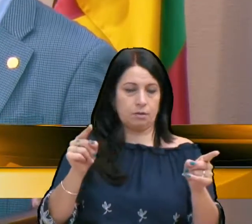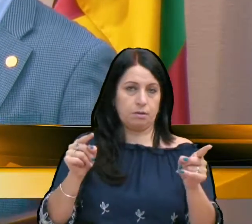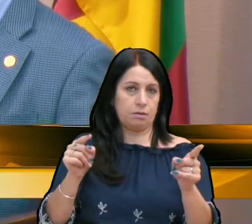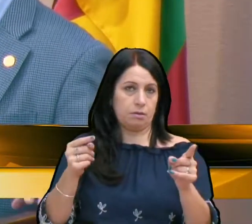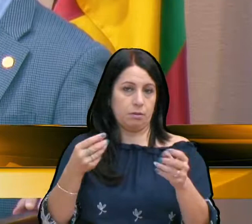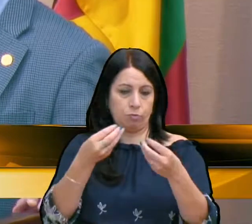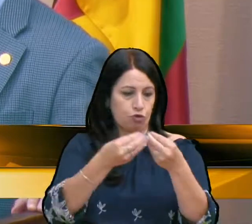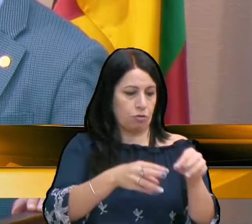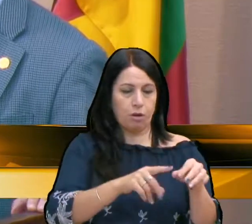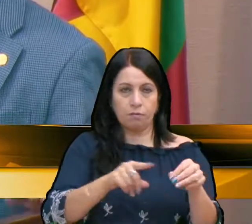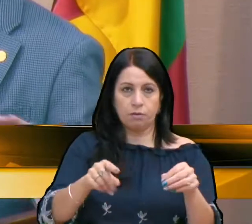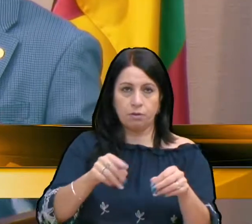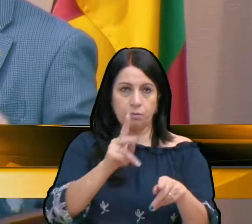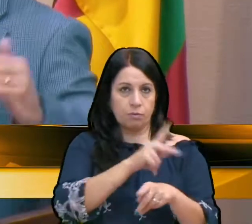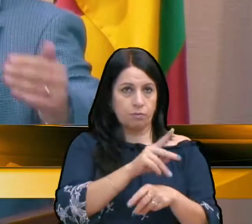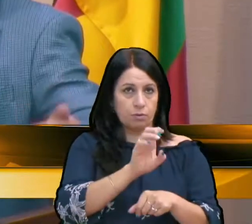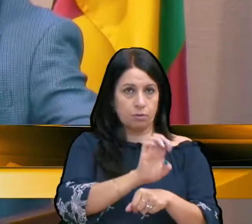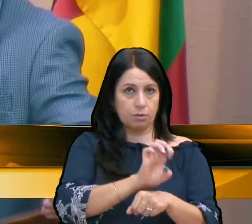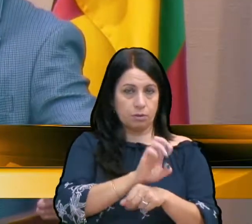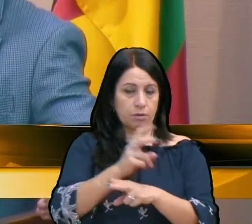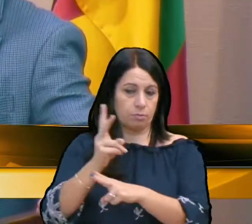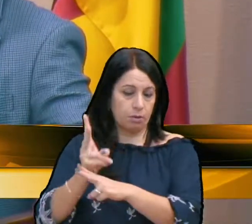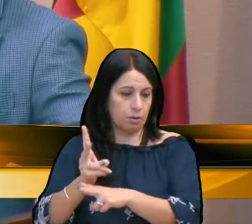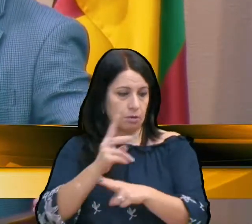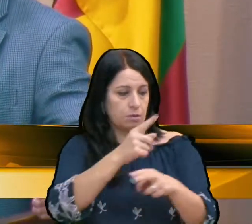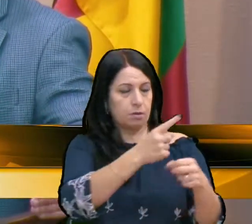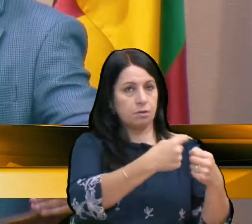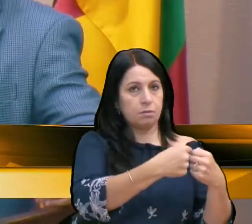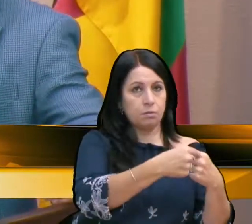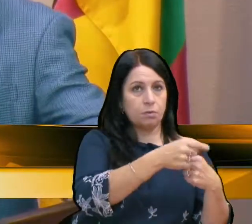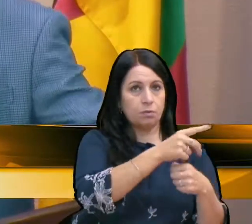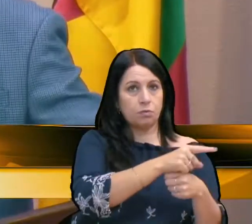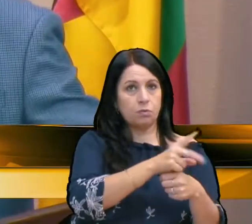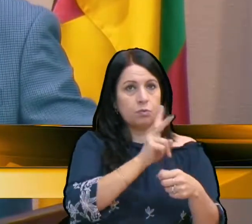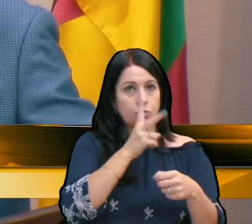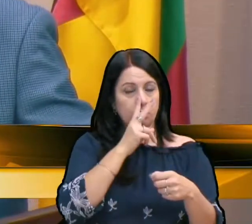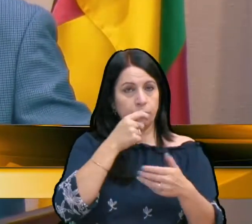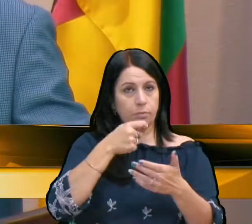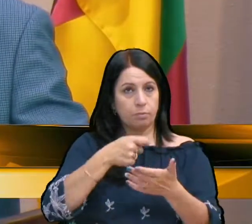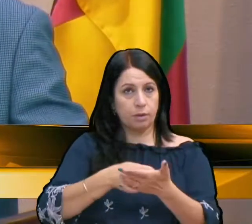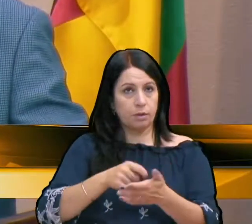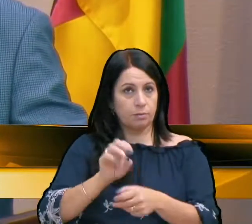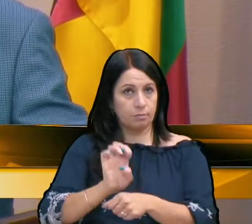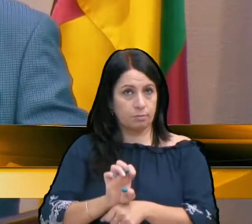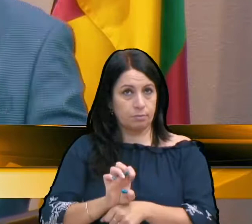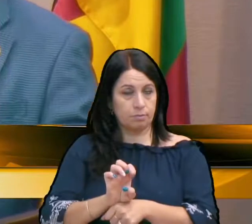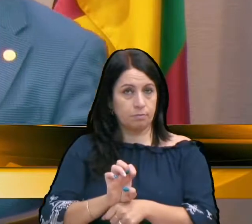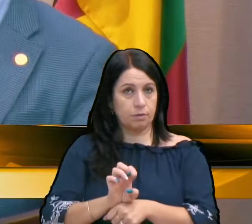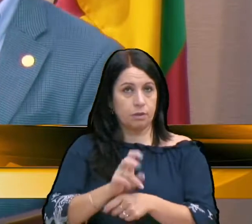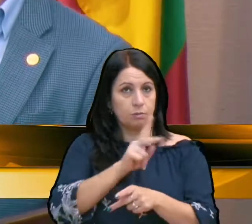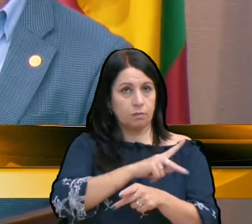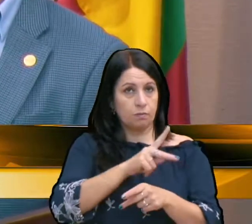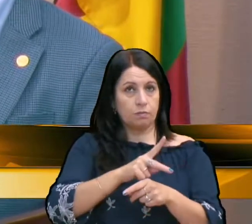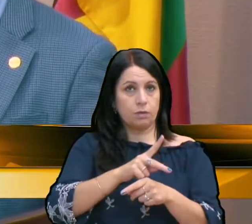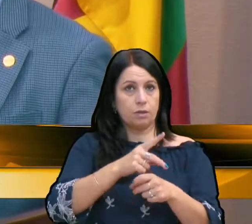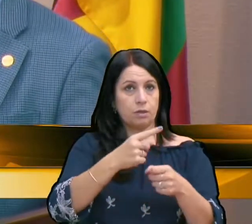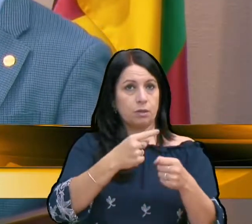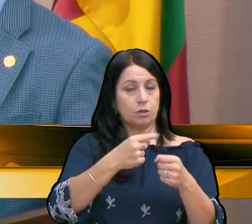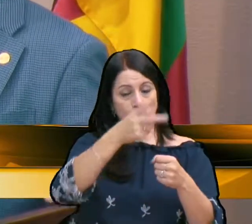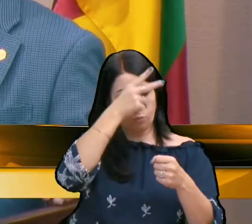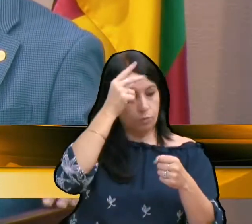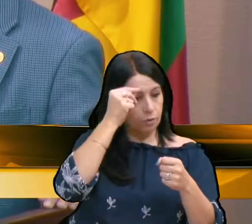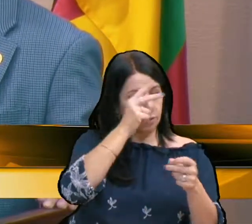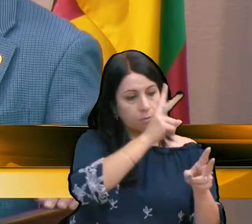O professor do estado cedido ao município continuaria sendo pago pelo estado. E o professor do